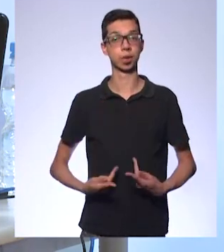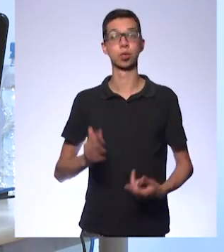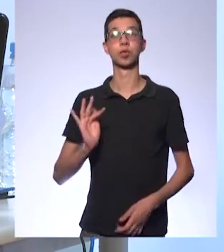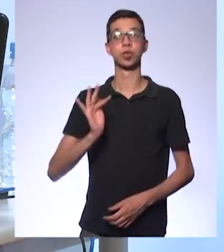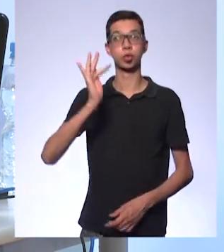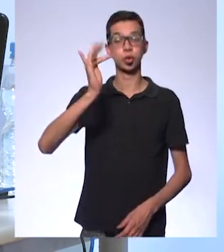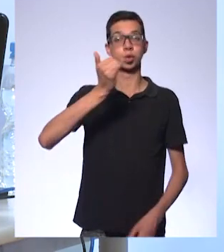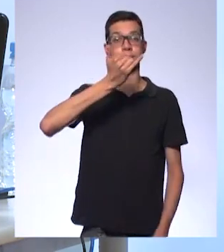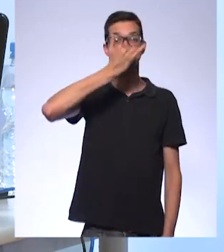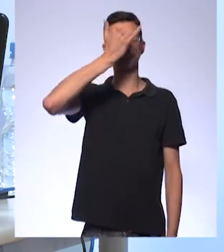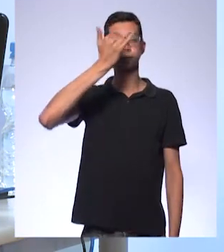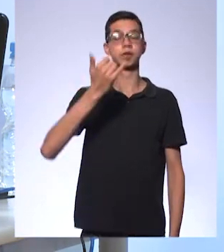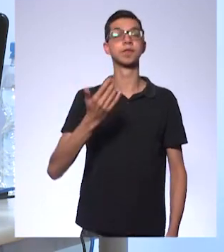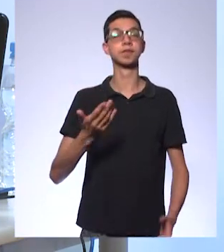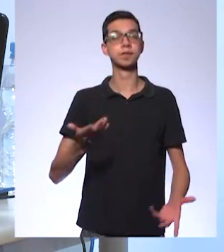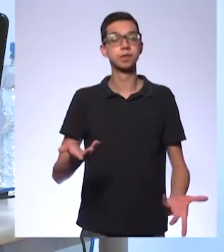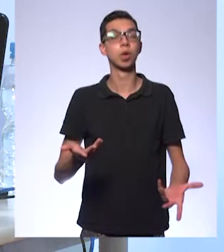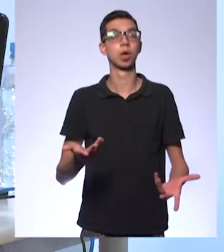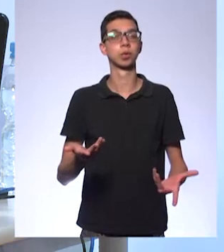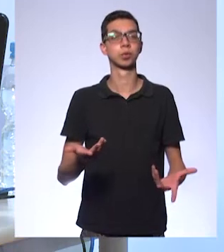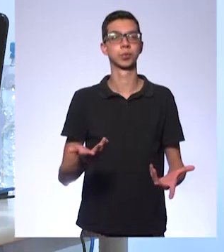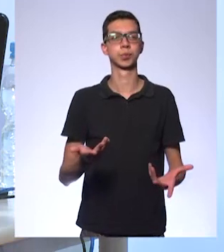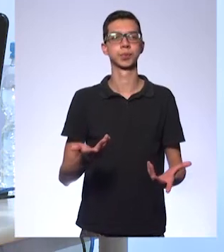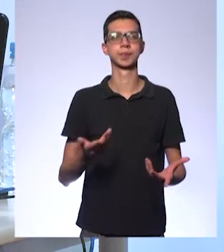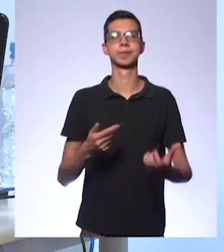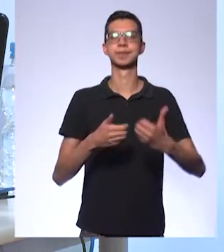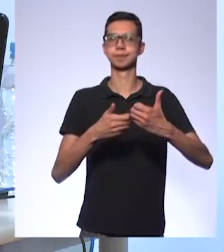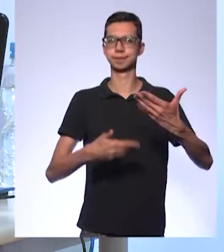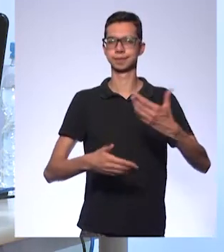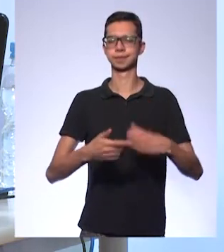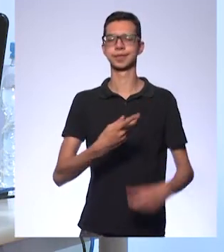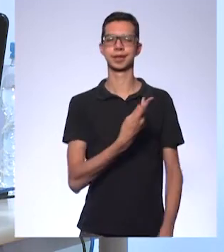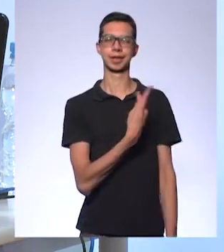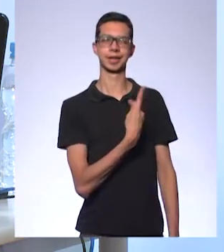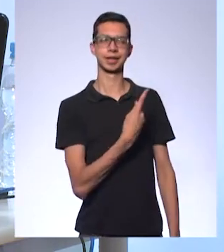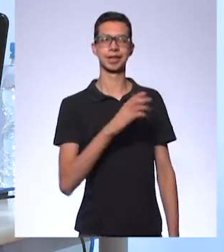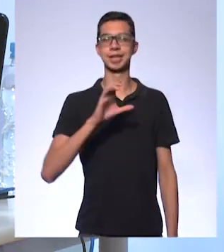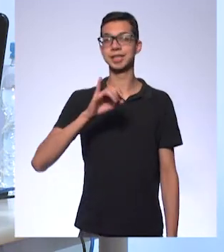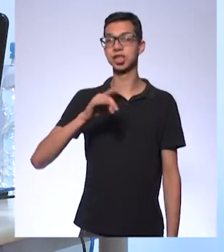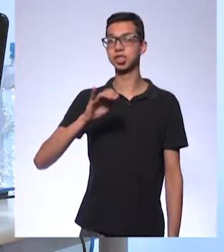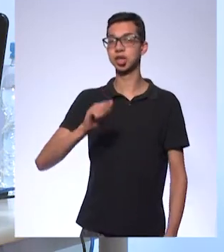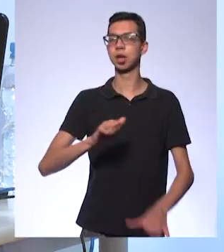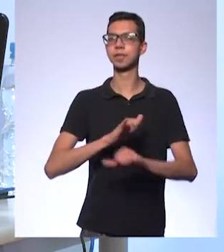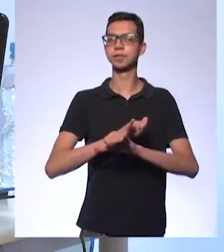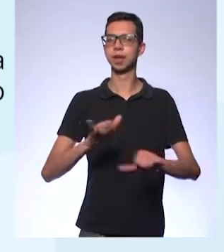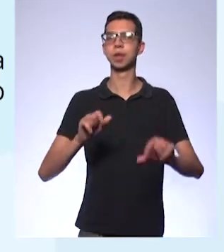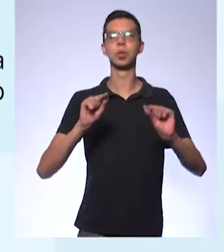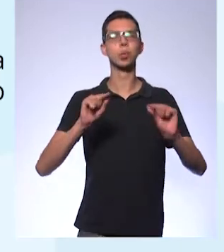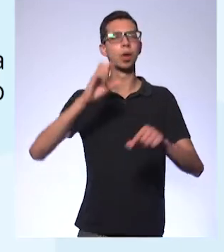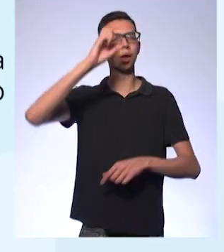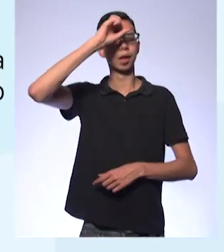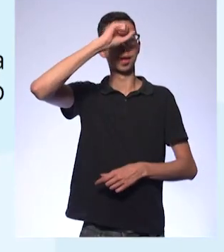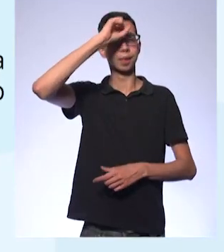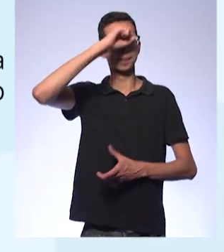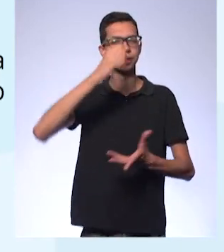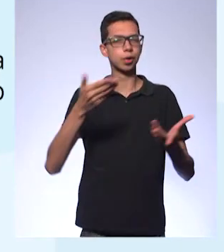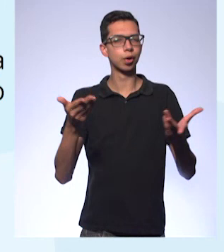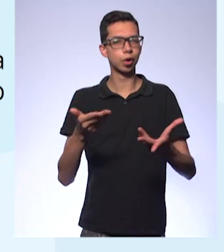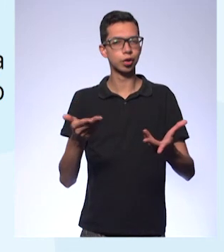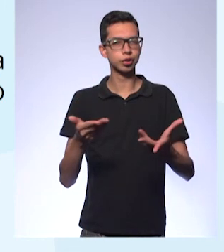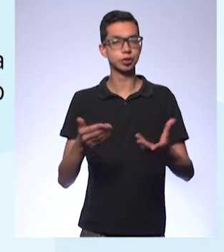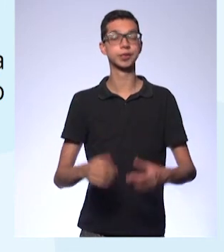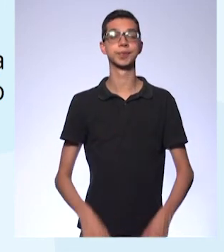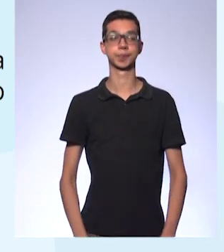pra gente, enquanto eu e a Cíntia vamos dizendo o que nós aprendemos na aula de hoje. Hoje nós